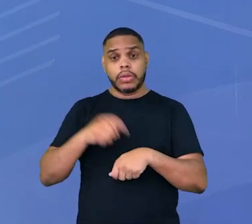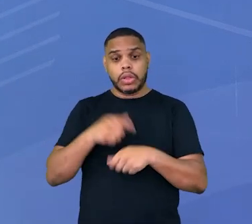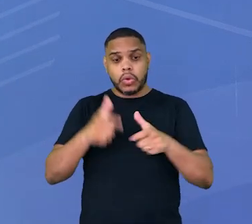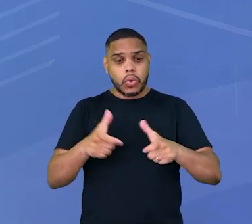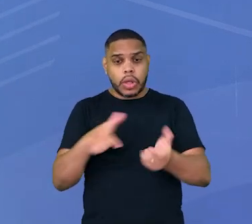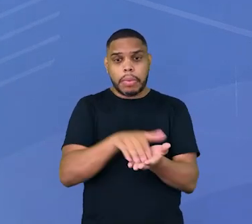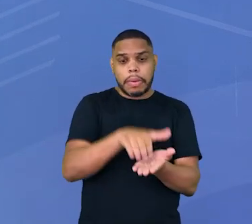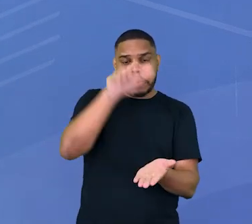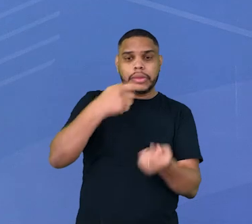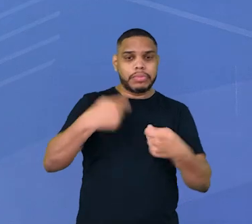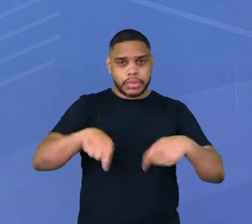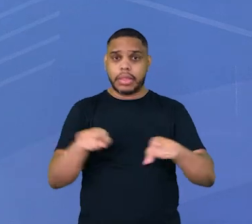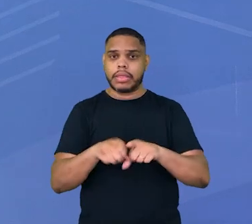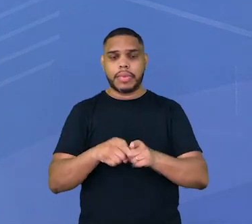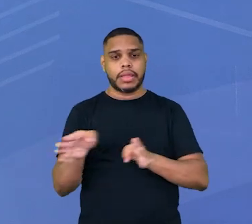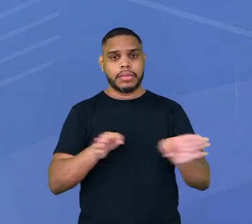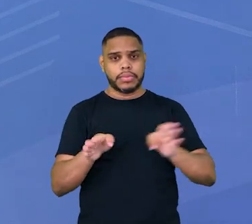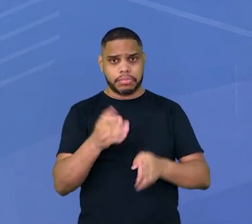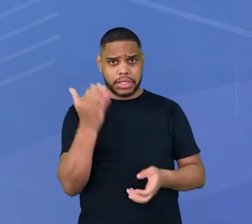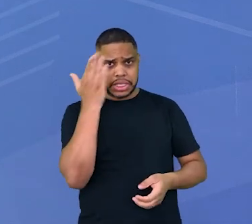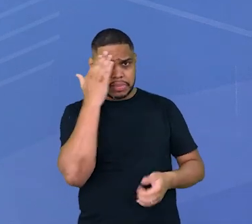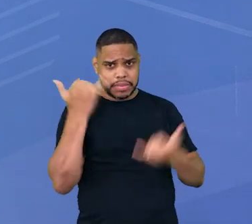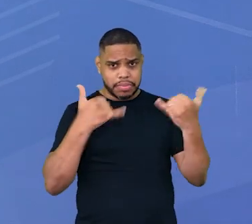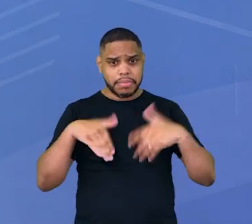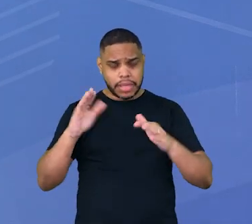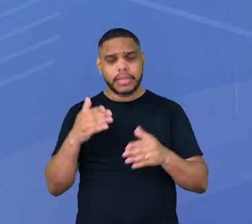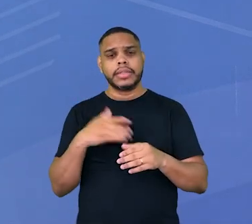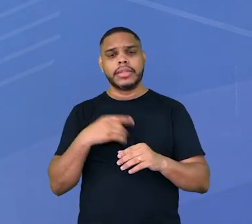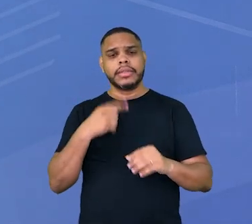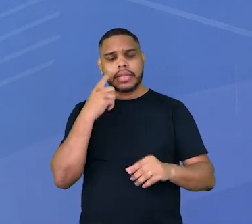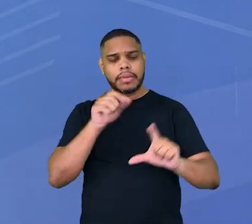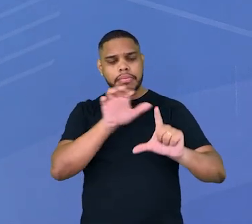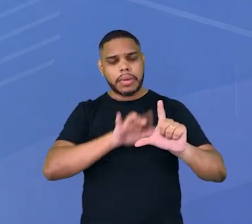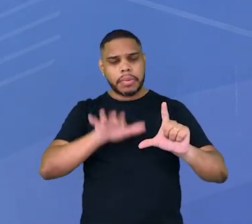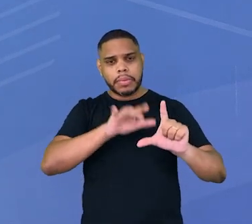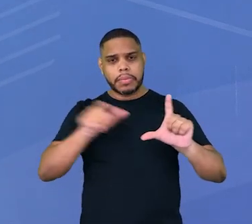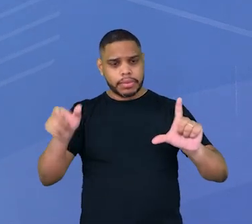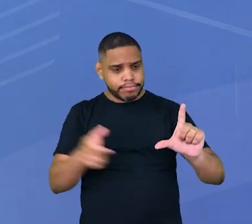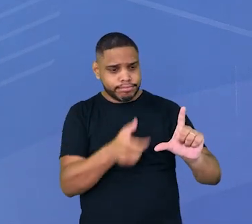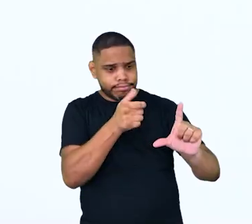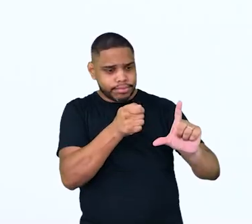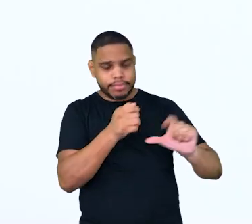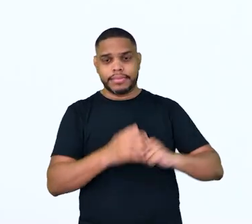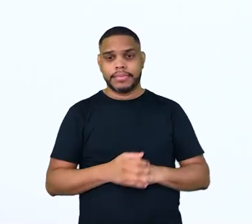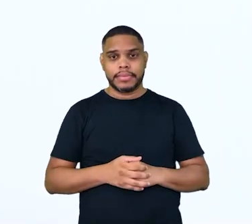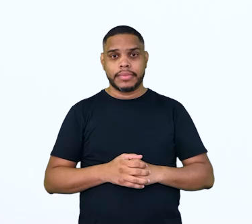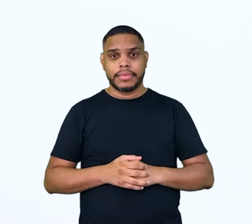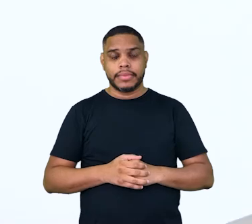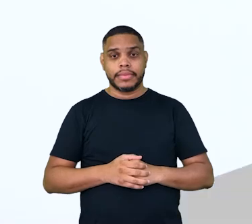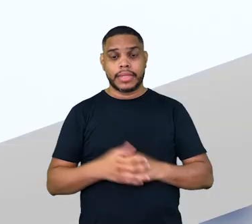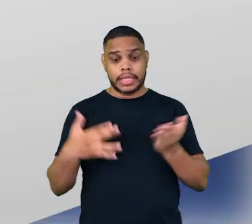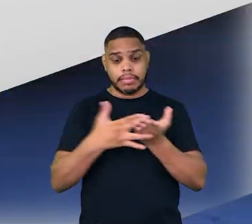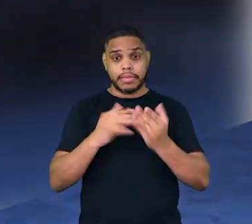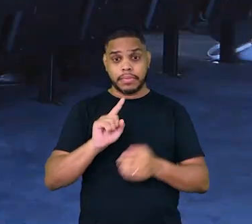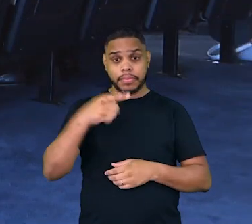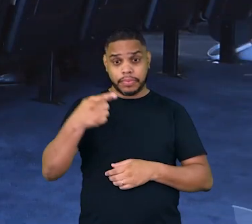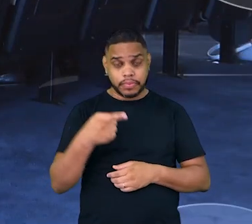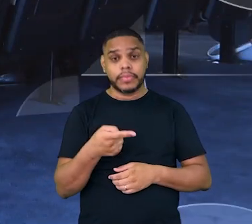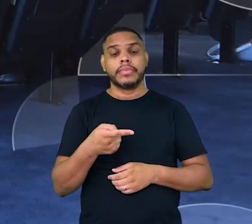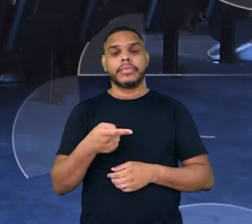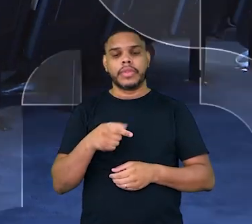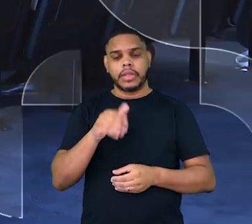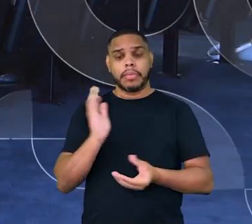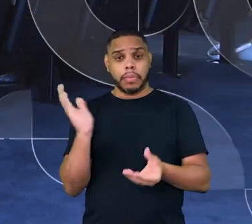de espaço e acessibilidade. Quer saber mais sobre o guia? Aponte a câmera para o QR Code na tela. Depois do intervalo,